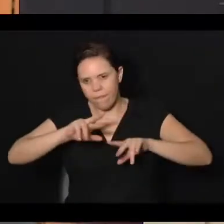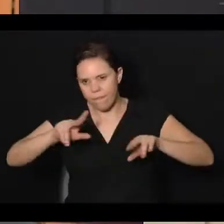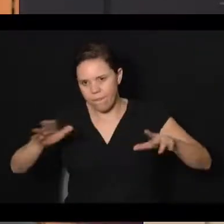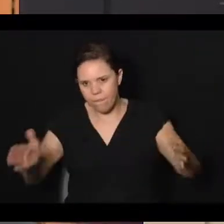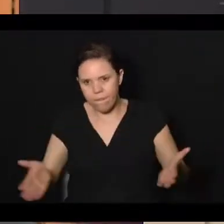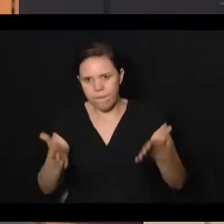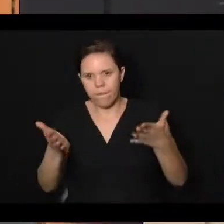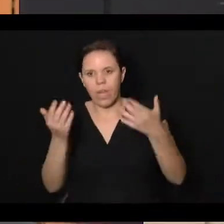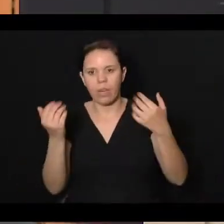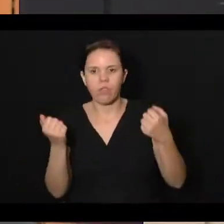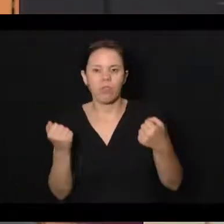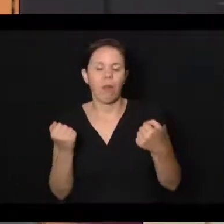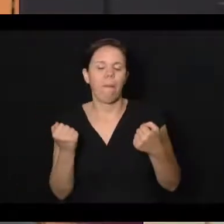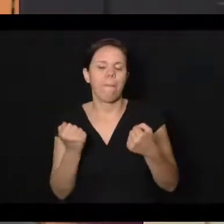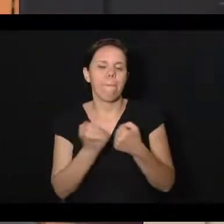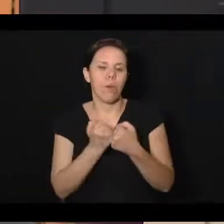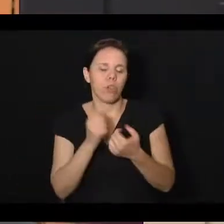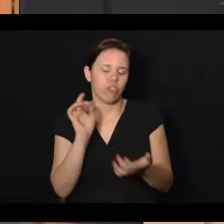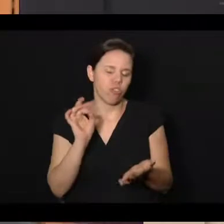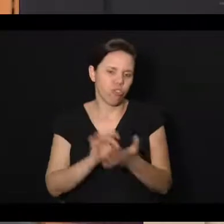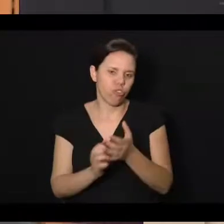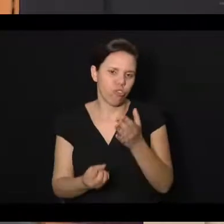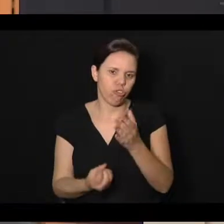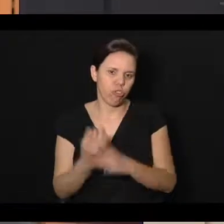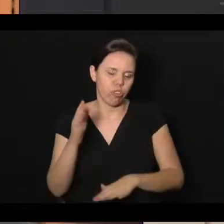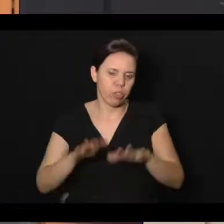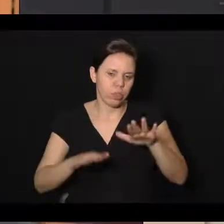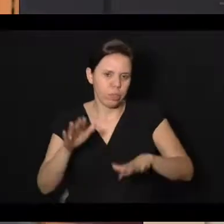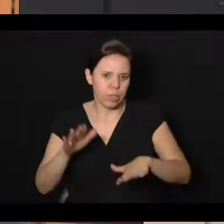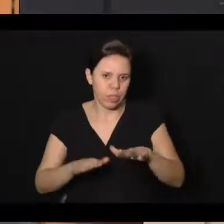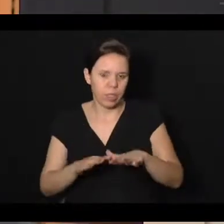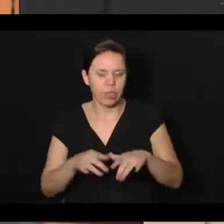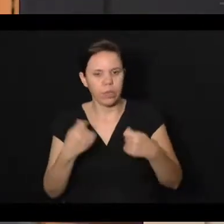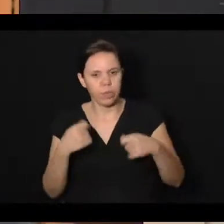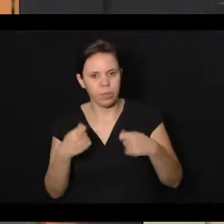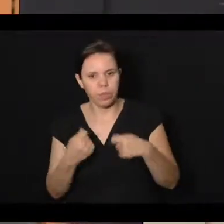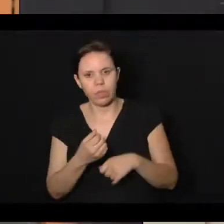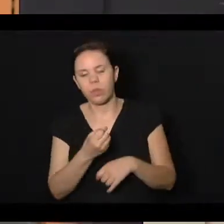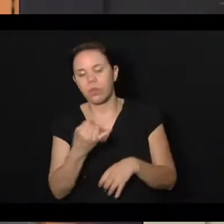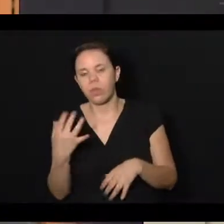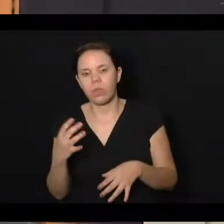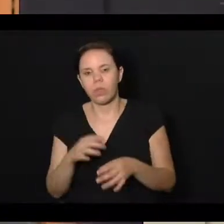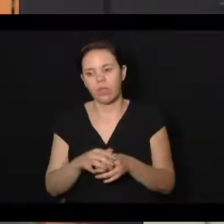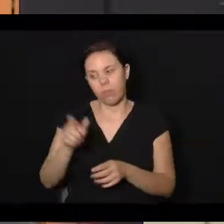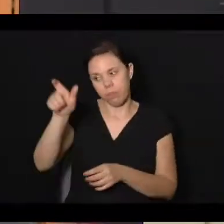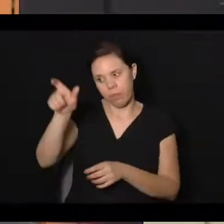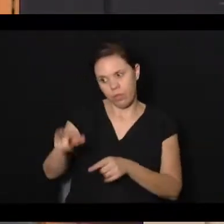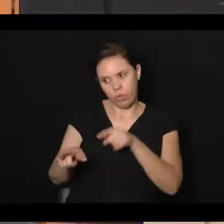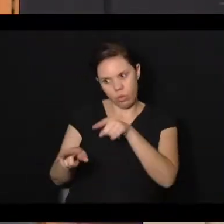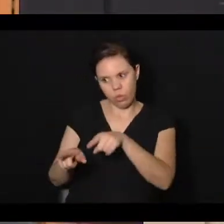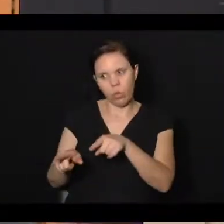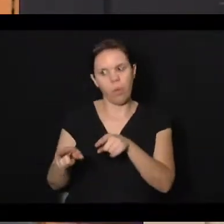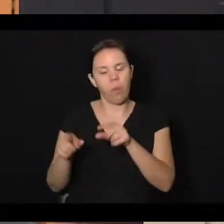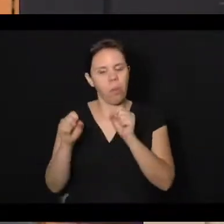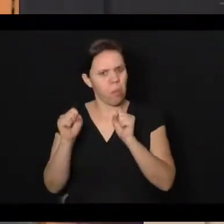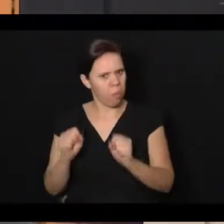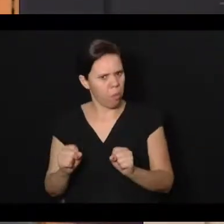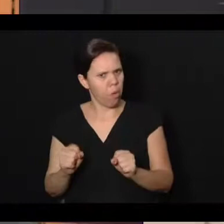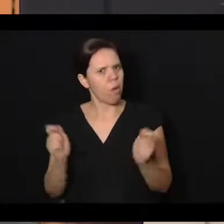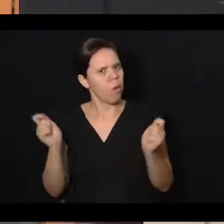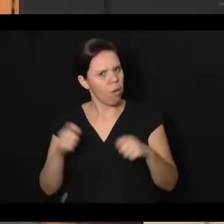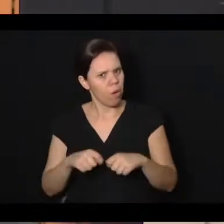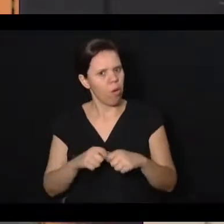realiza dependendo da necessidade e do quanto aquele indivíduo ele pode tem a condição